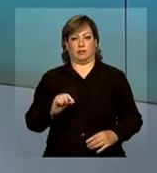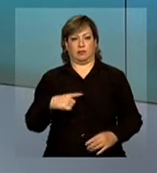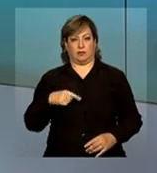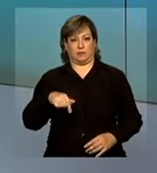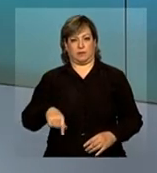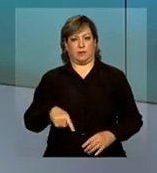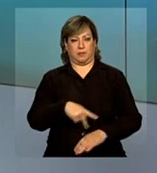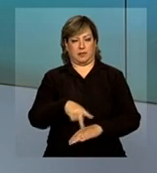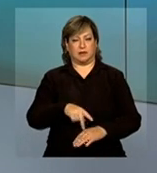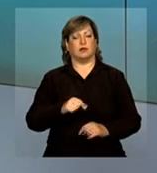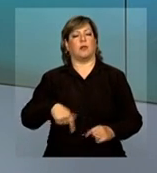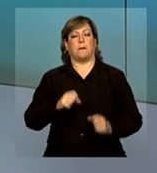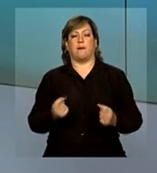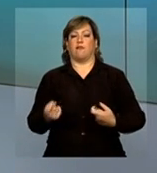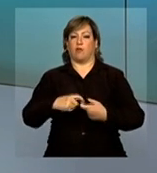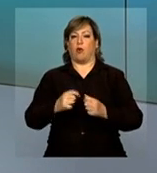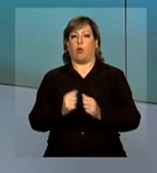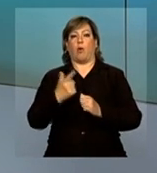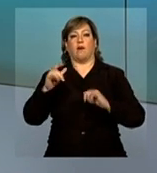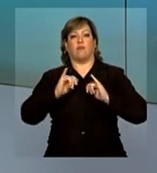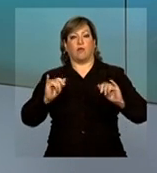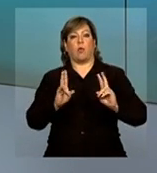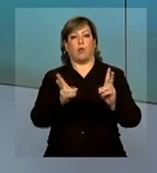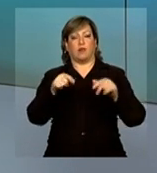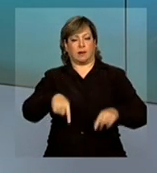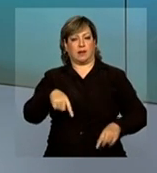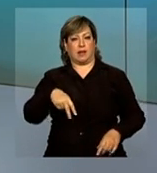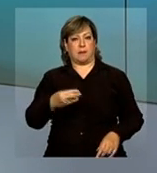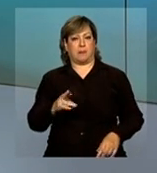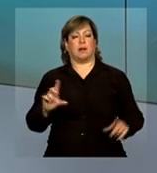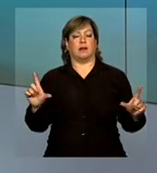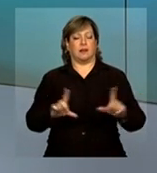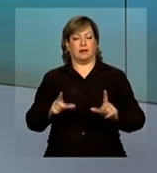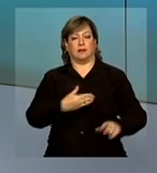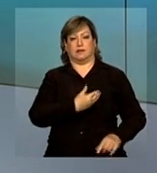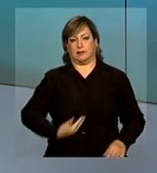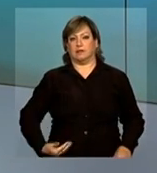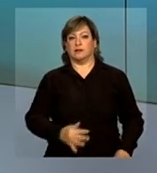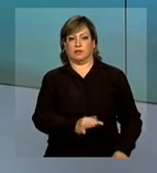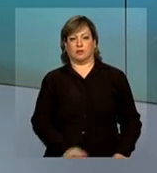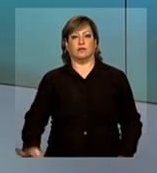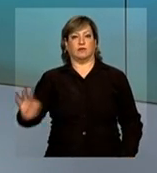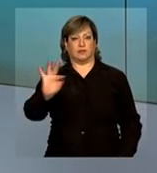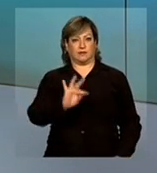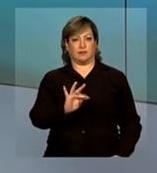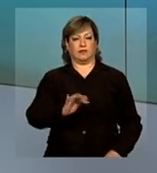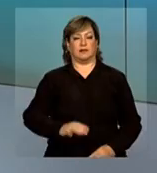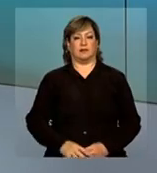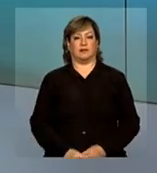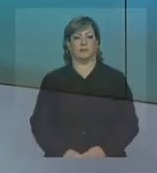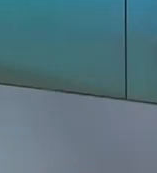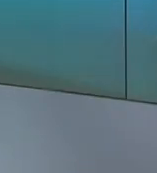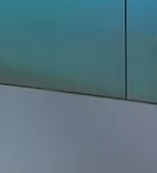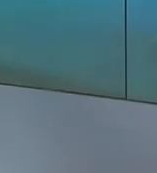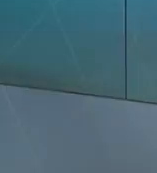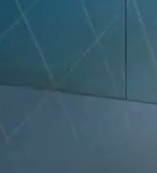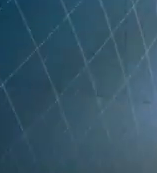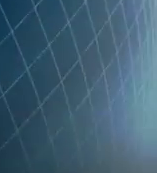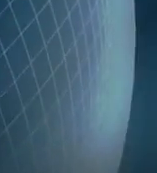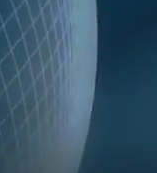nós podemos voltar a qualquer momento com outras informações. Continue com a gente aqui na NBR, a TV do Governo Federal.